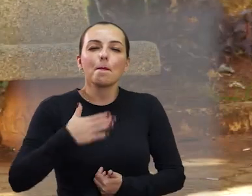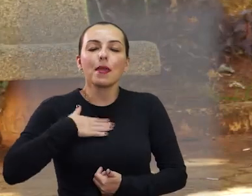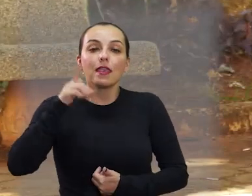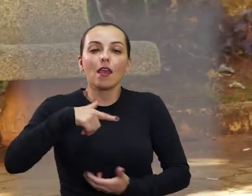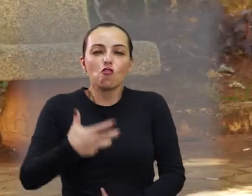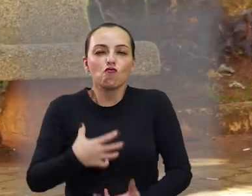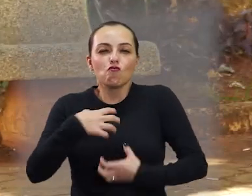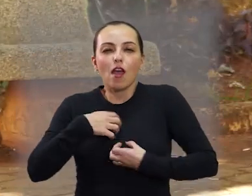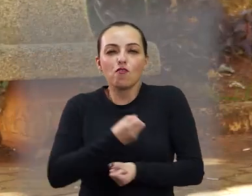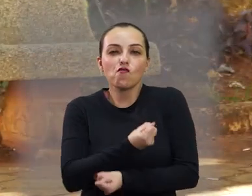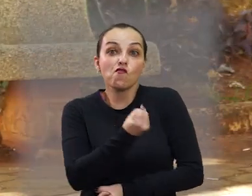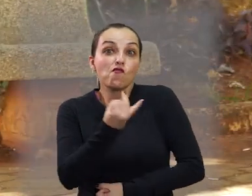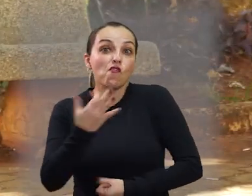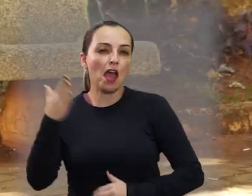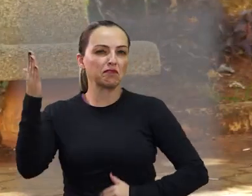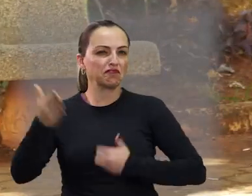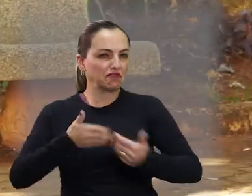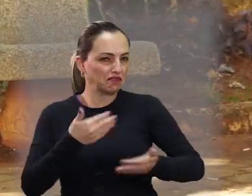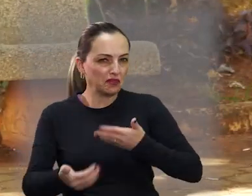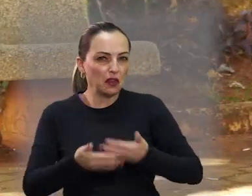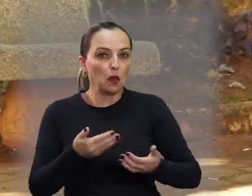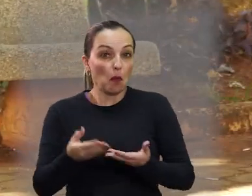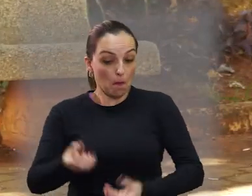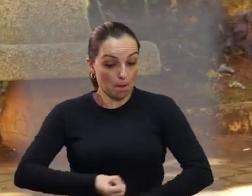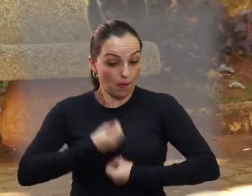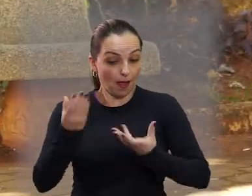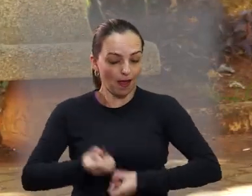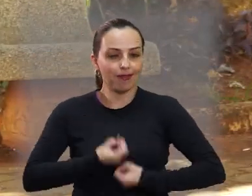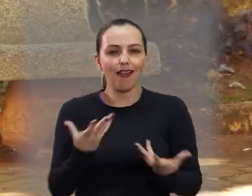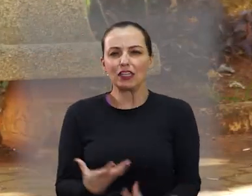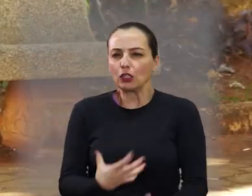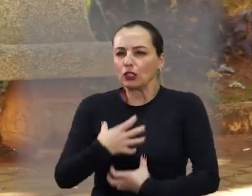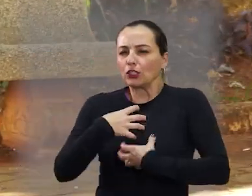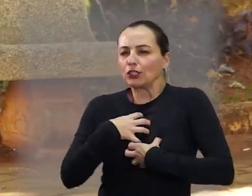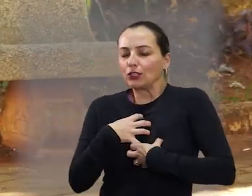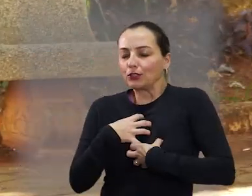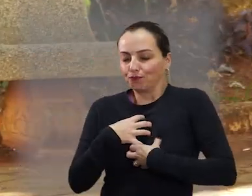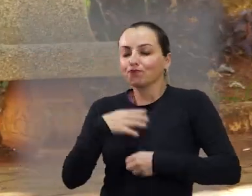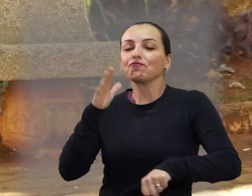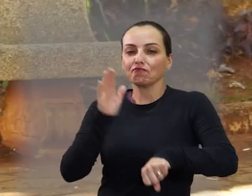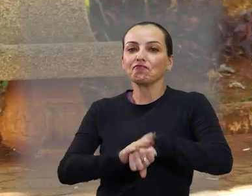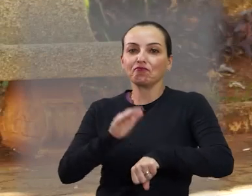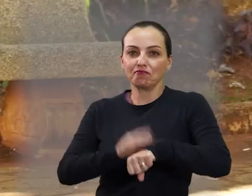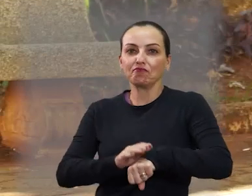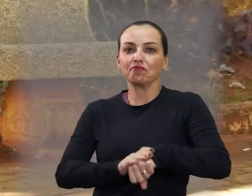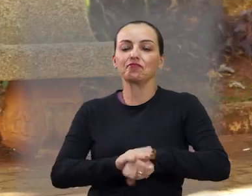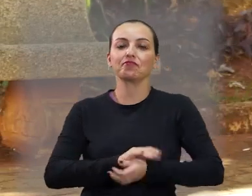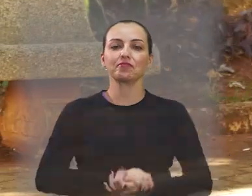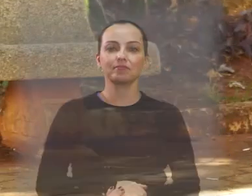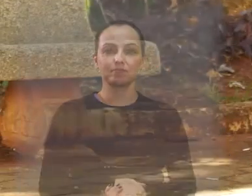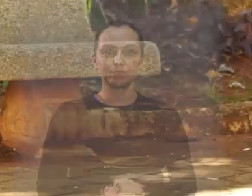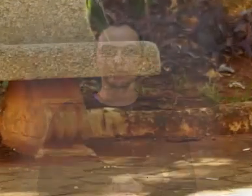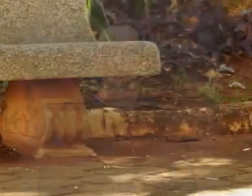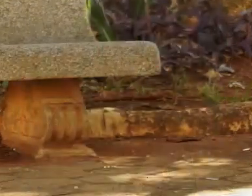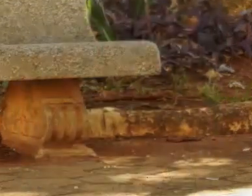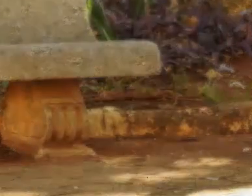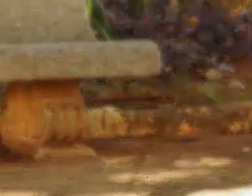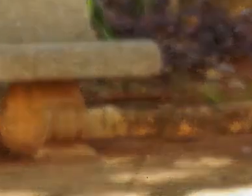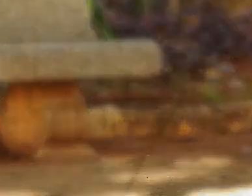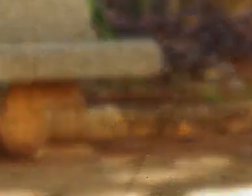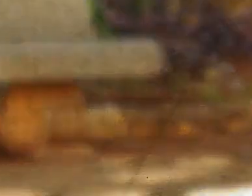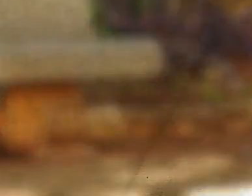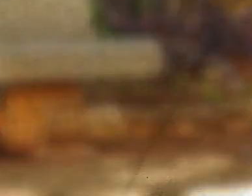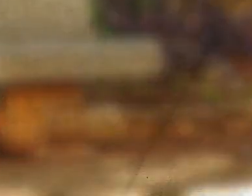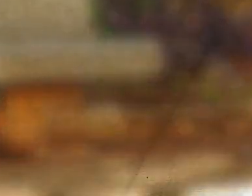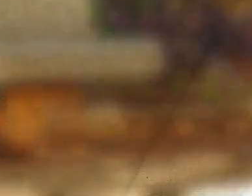A minha arte, acho que é qualquer forma que eu consiga me expressar e colocar os meus sentimentos. Toda